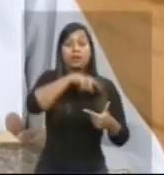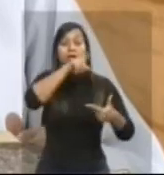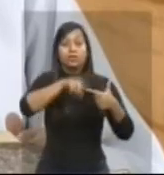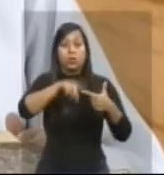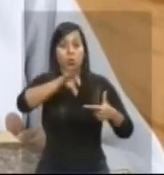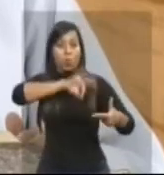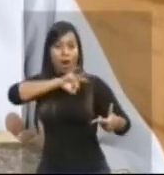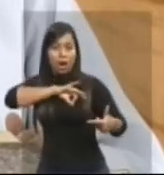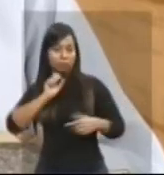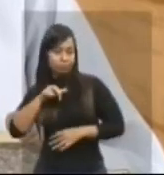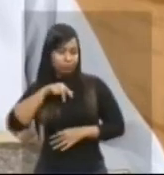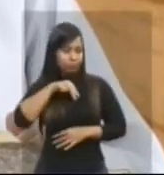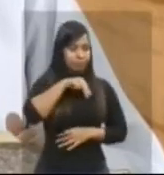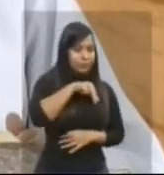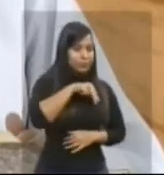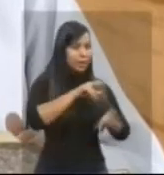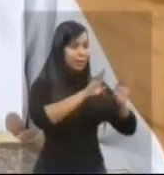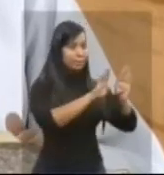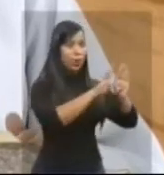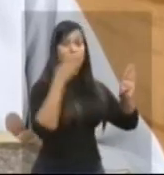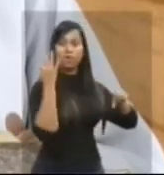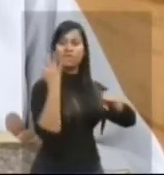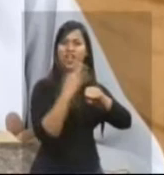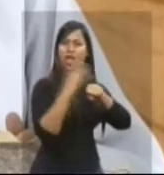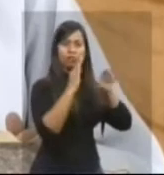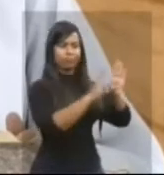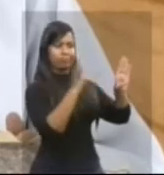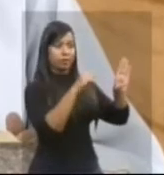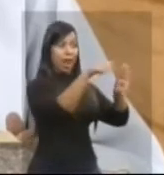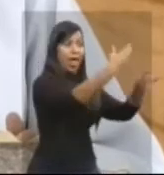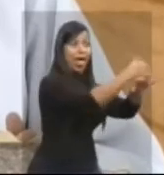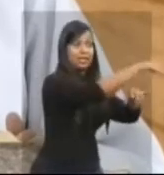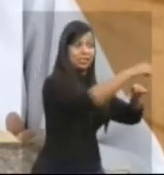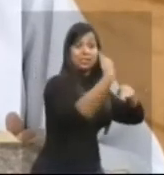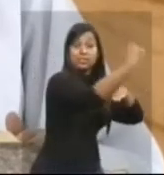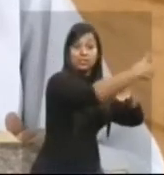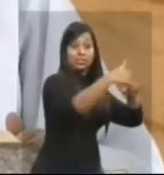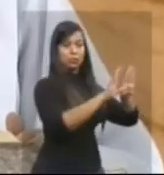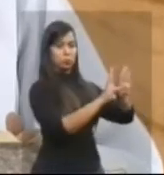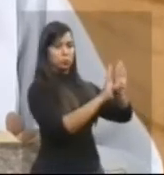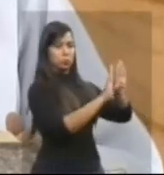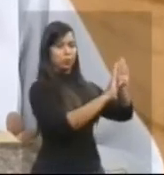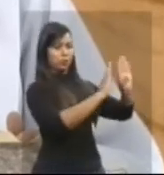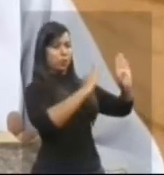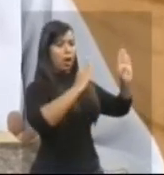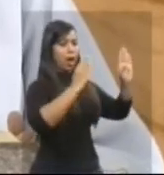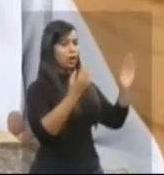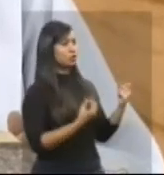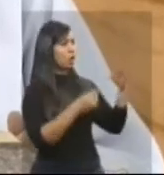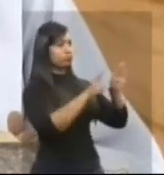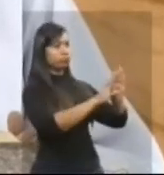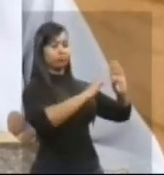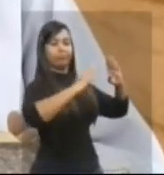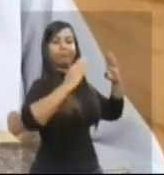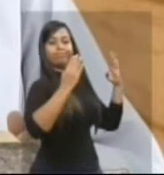segunda guarda, chegaram ao portão de ferro que dava para a cidade. O portão abriu-se